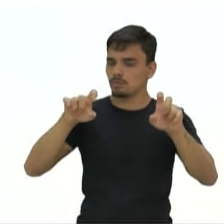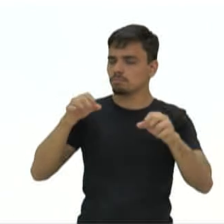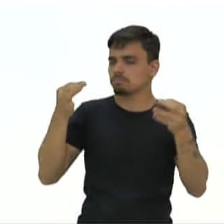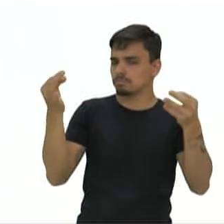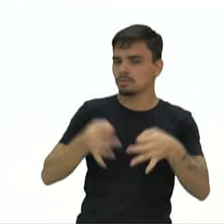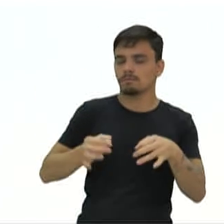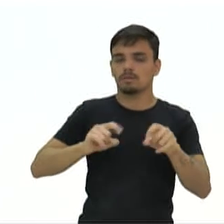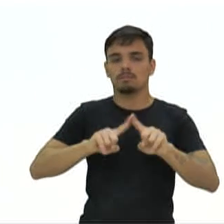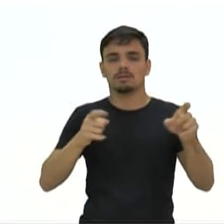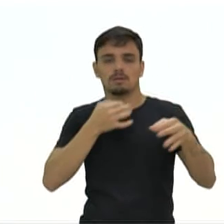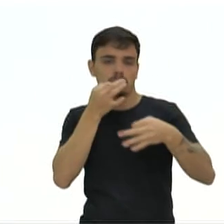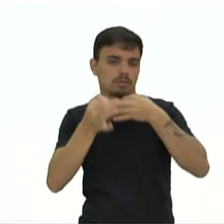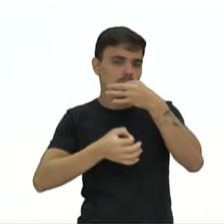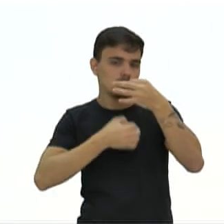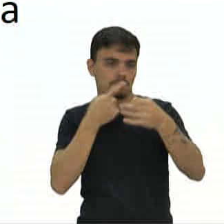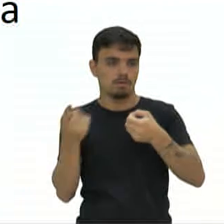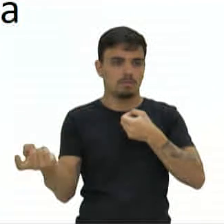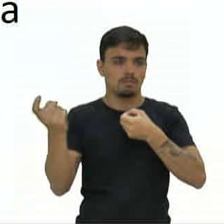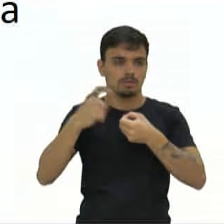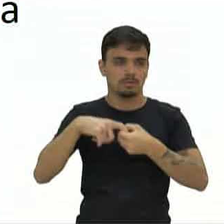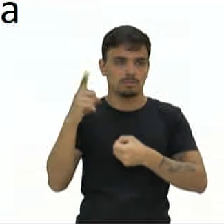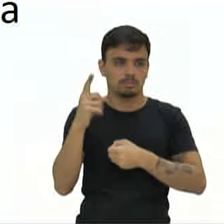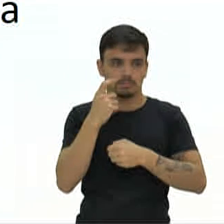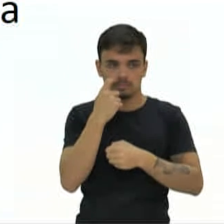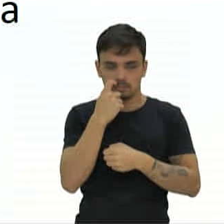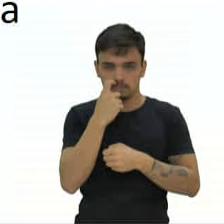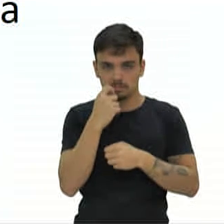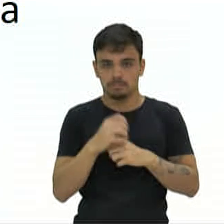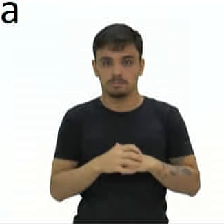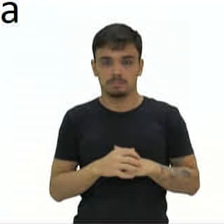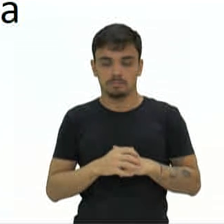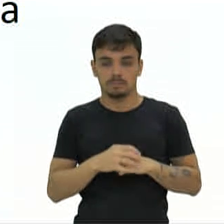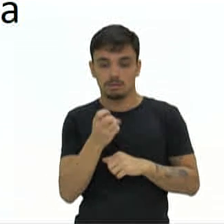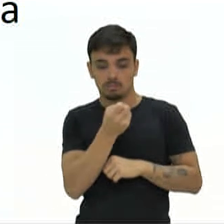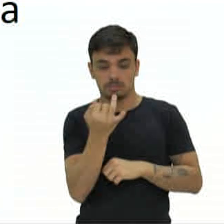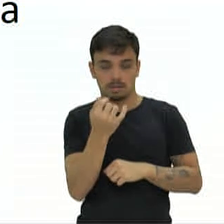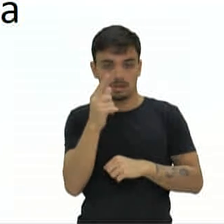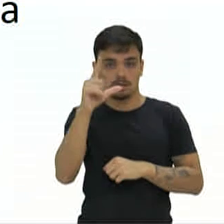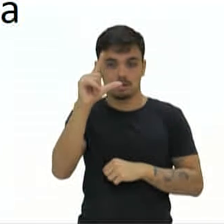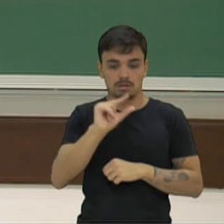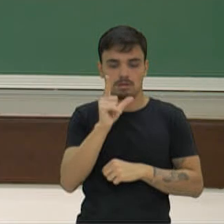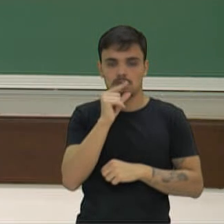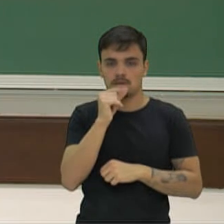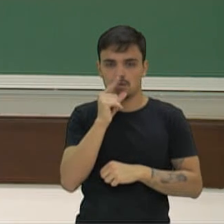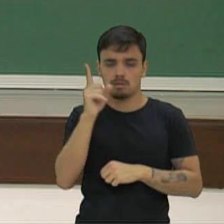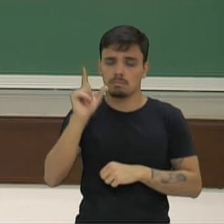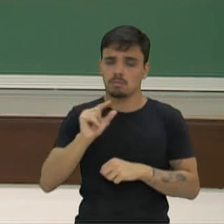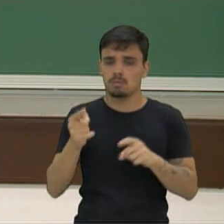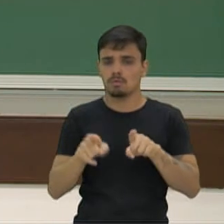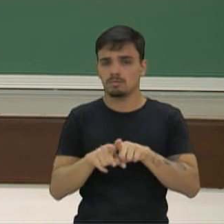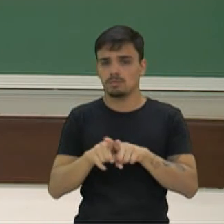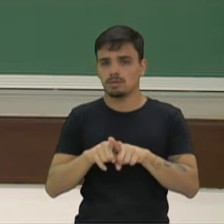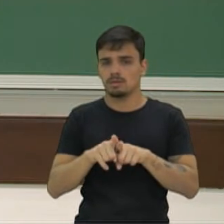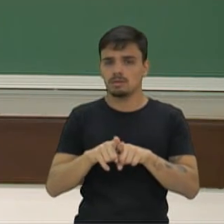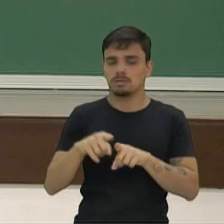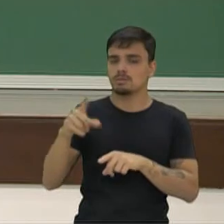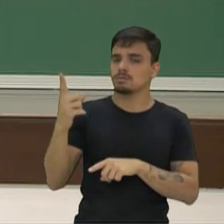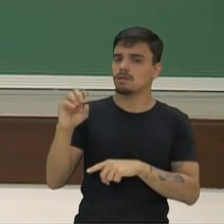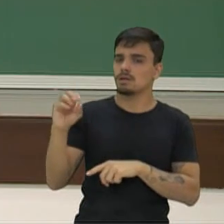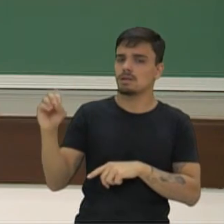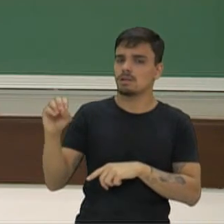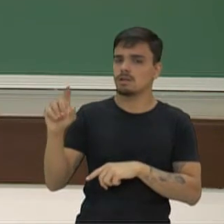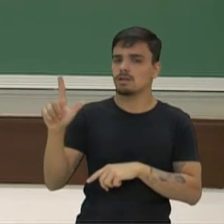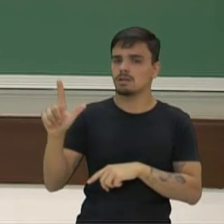você argumentou o que eu vou fazer aqui na retomada, ó, a quantidade de água é pequena, se nós tivéssemos 100 litros, 97, um